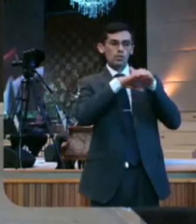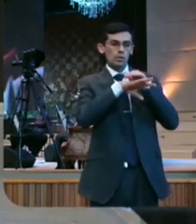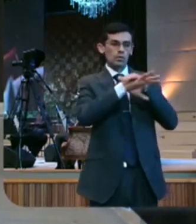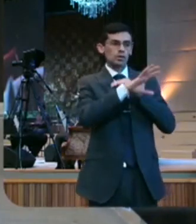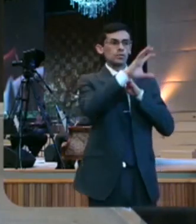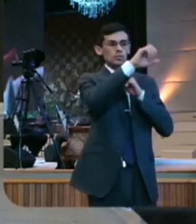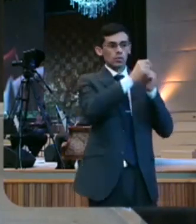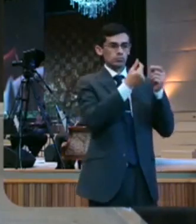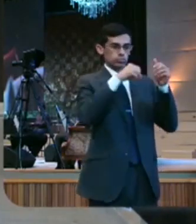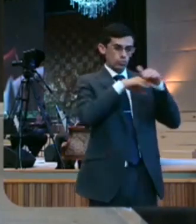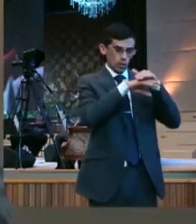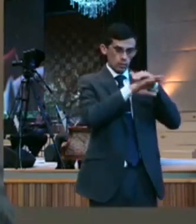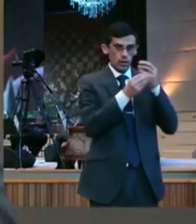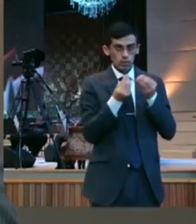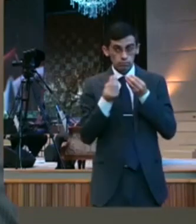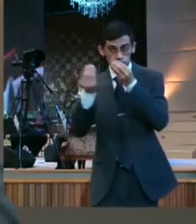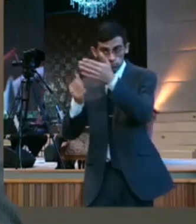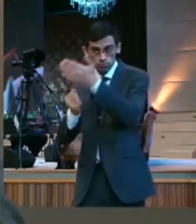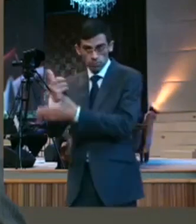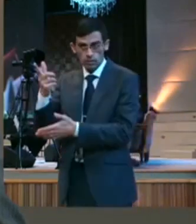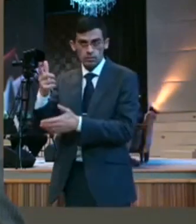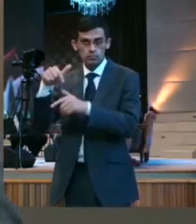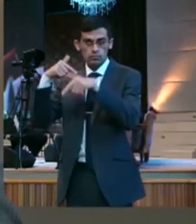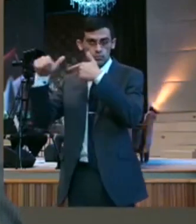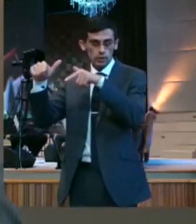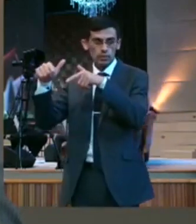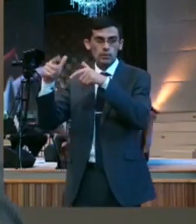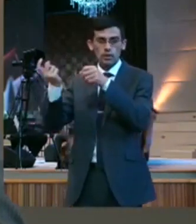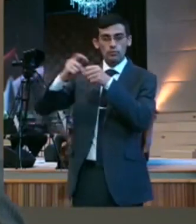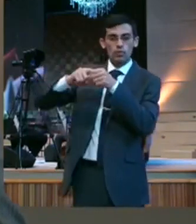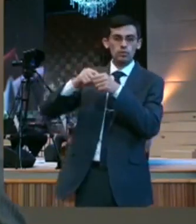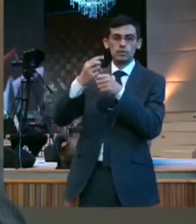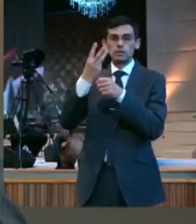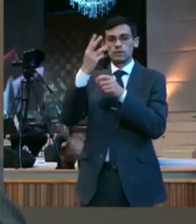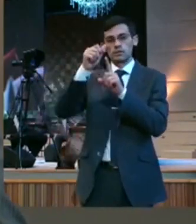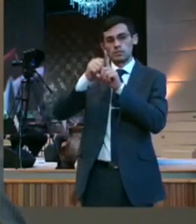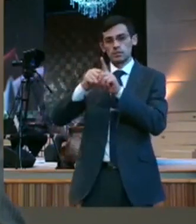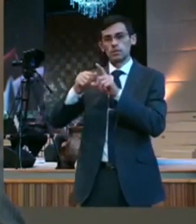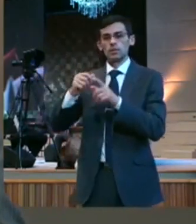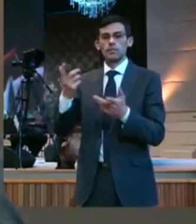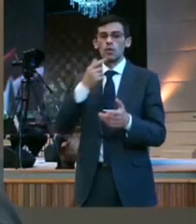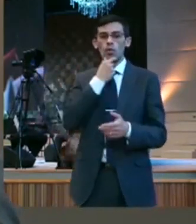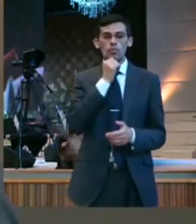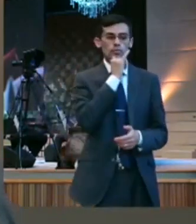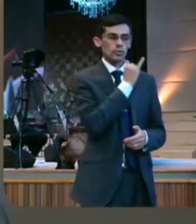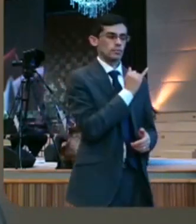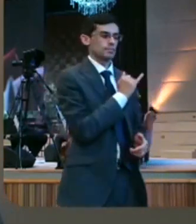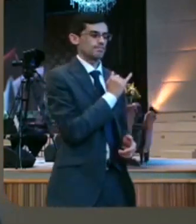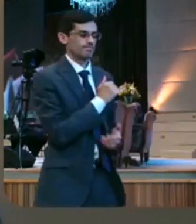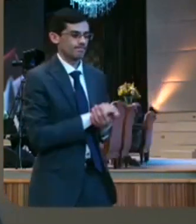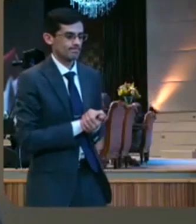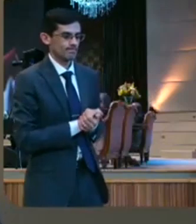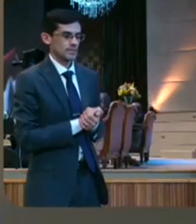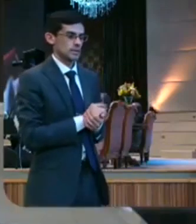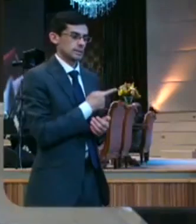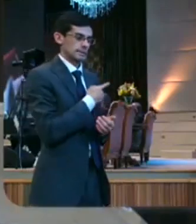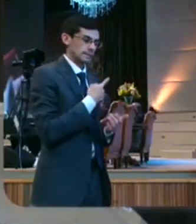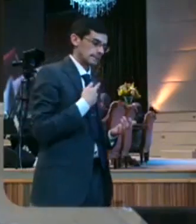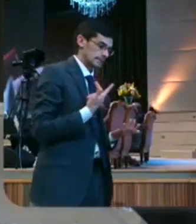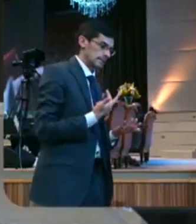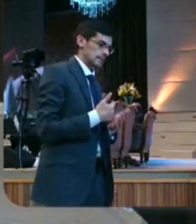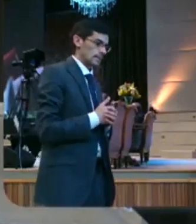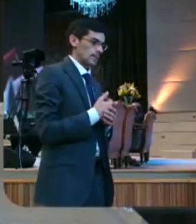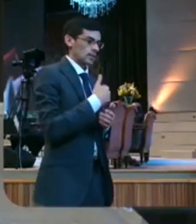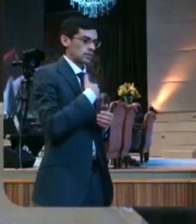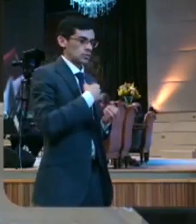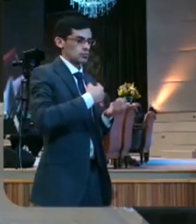me reequilibrar e a gente volta a fazer o trabalho. E ele disse para mim assim: pastor,